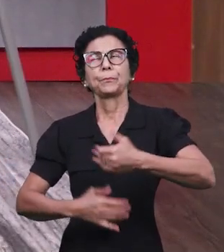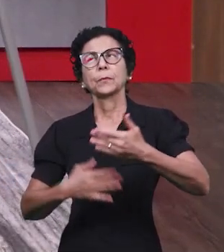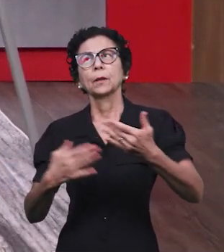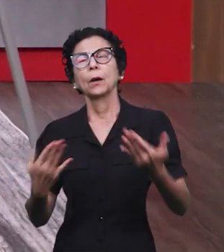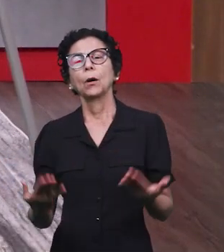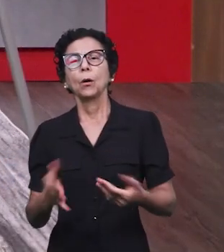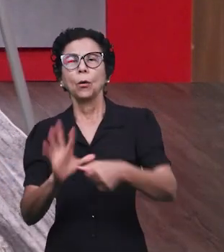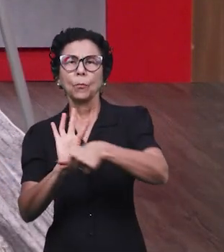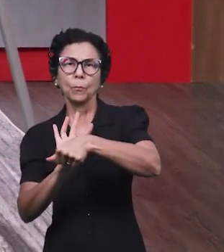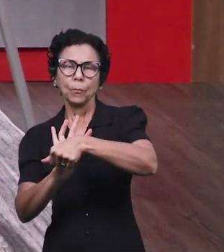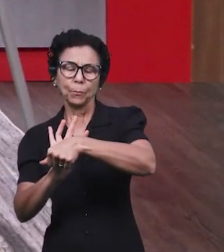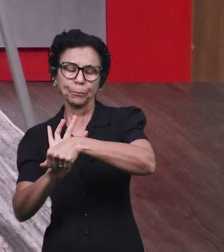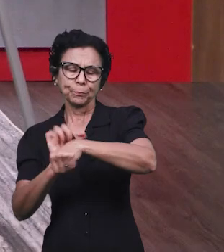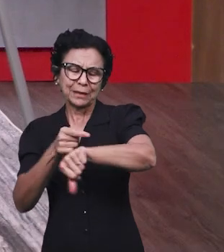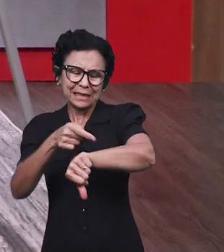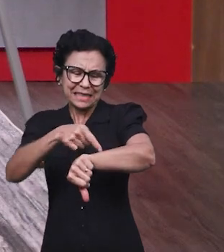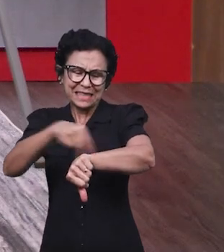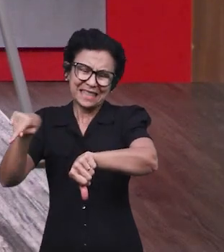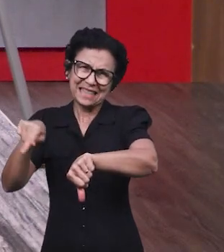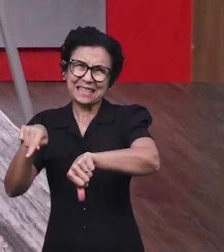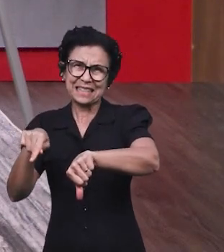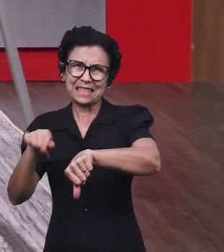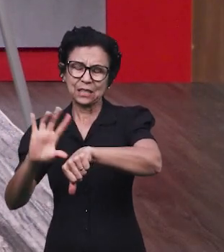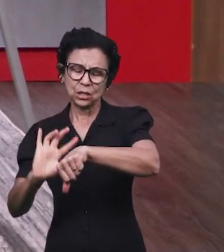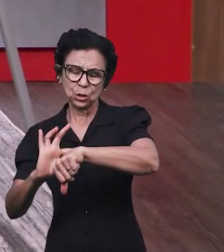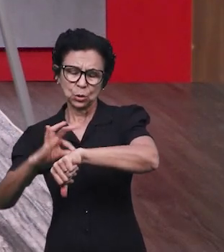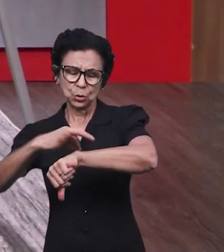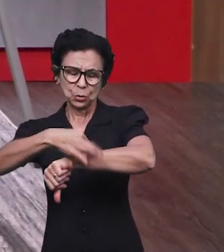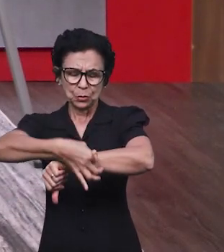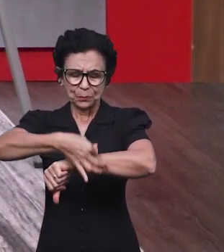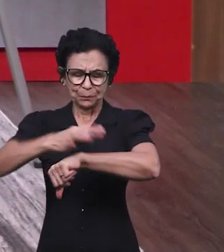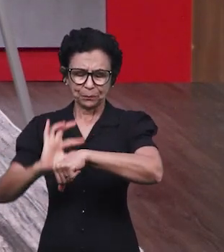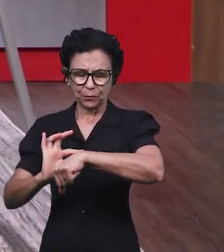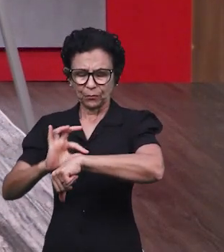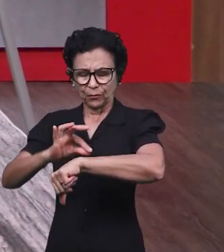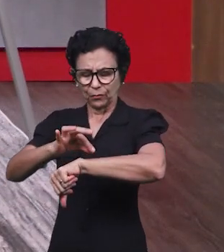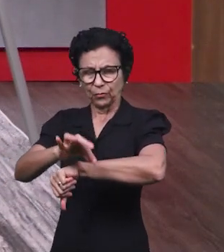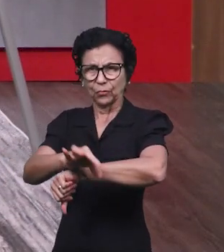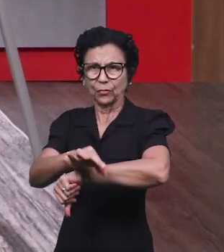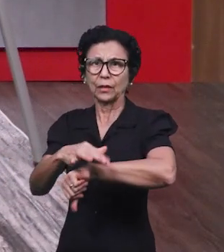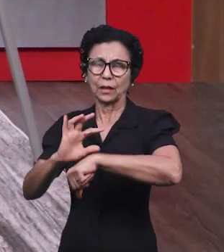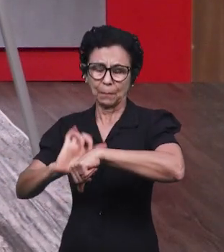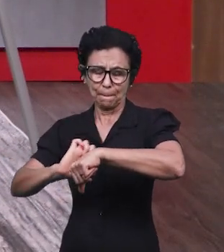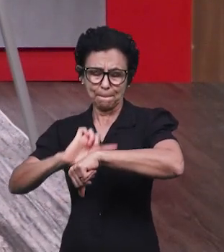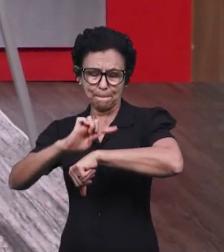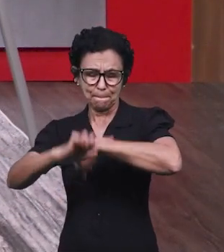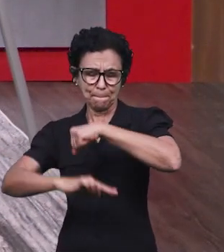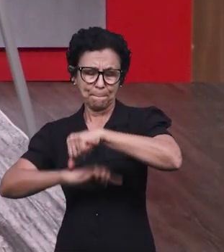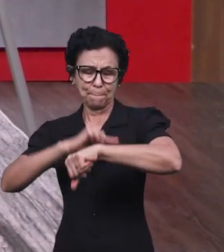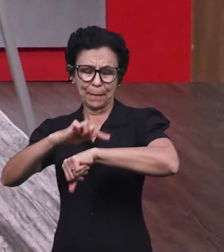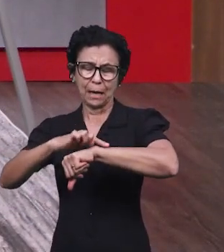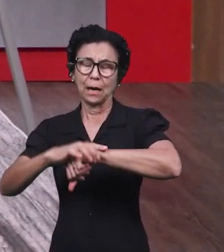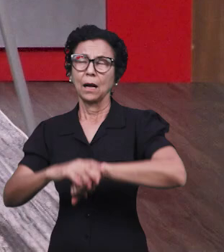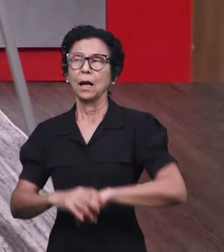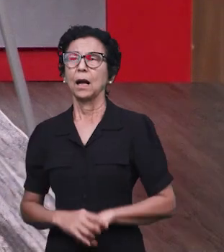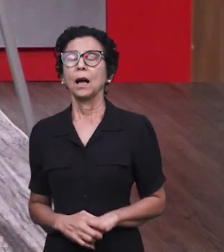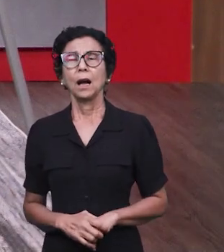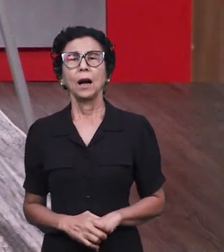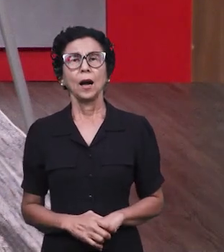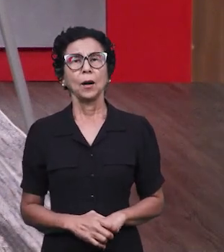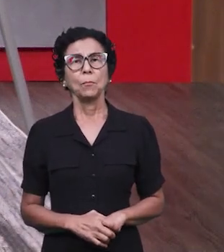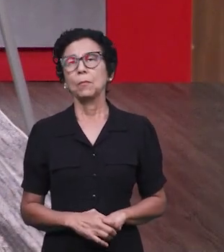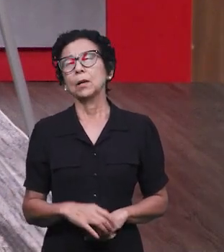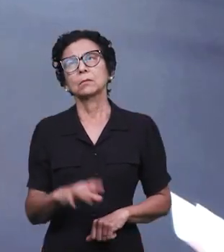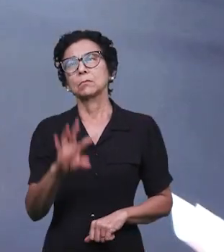curativo simples, né? E você não precisa ter tantas coisas, mas eu não tenho uma tala. Você pode usar